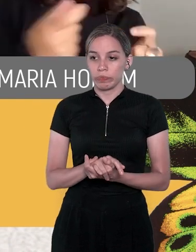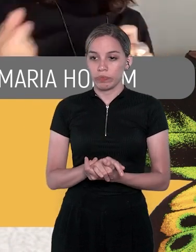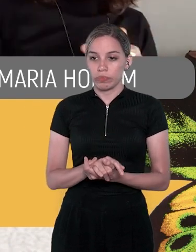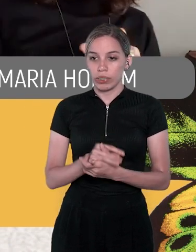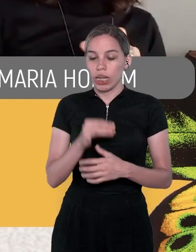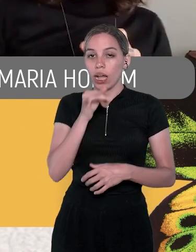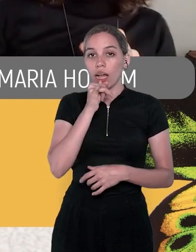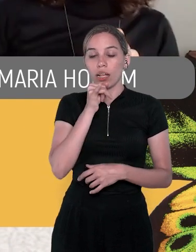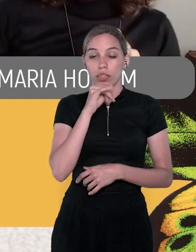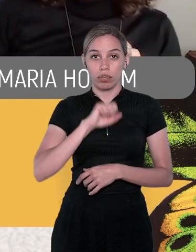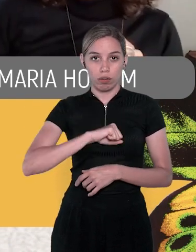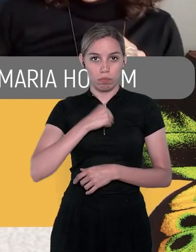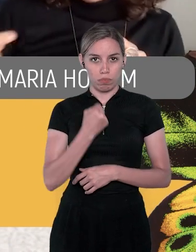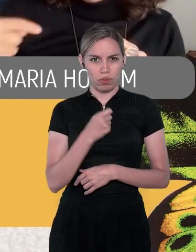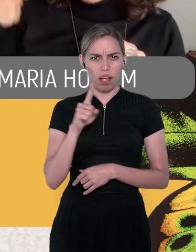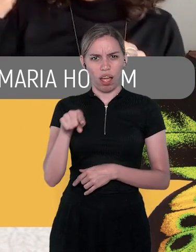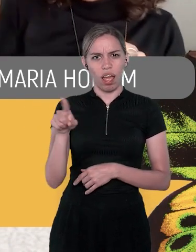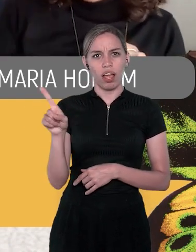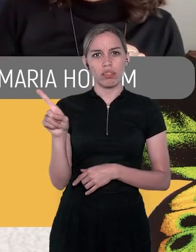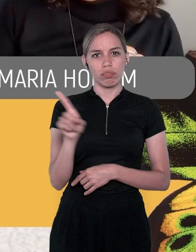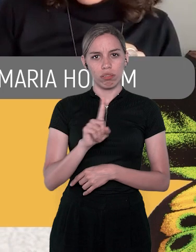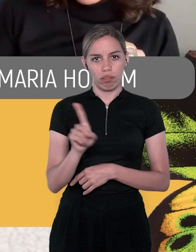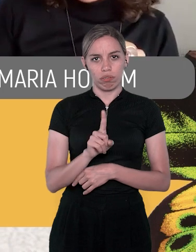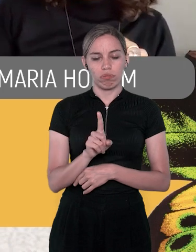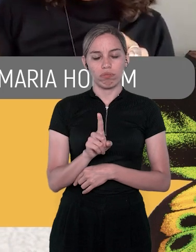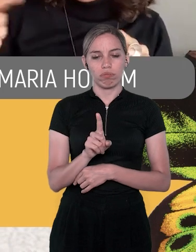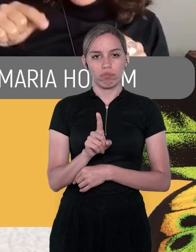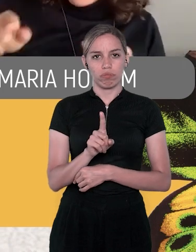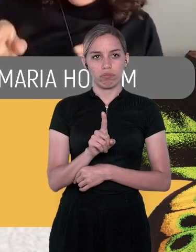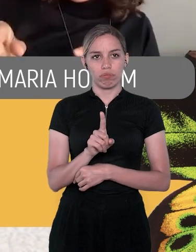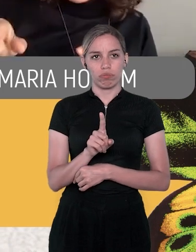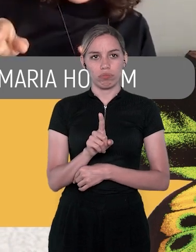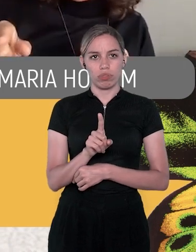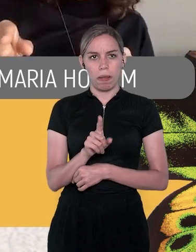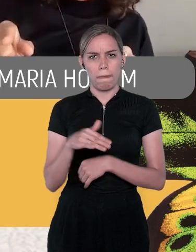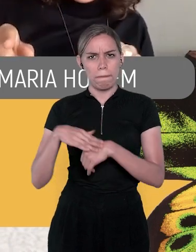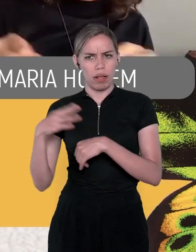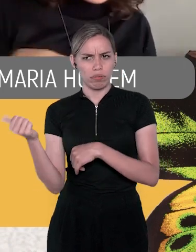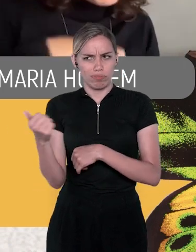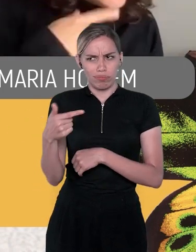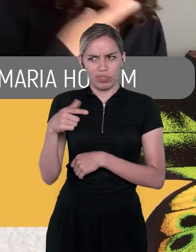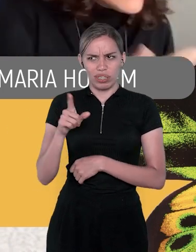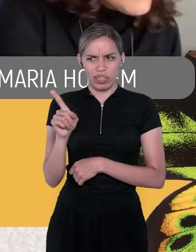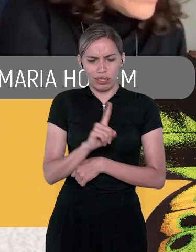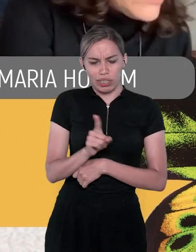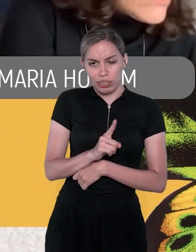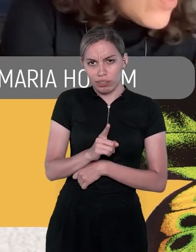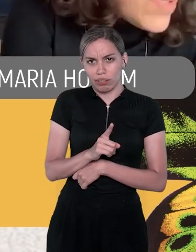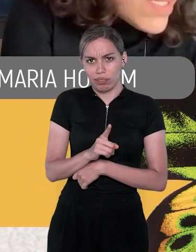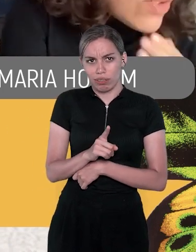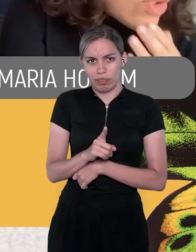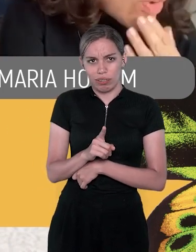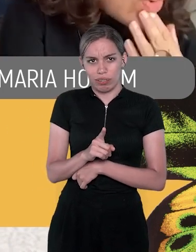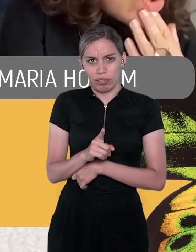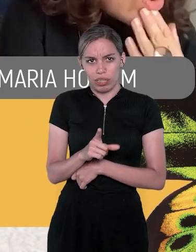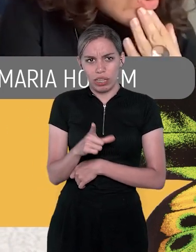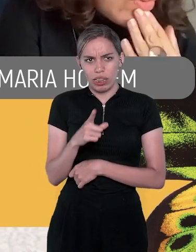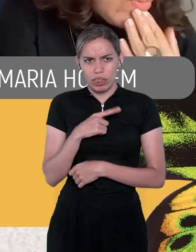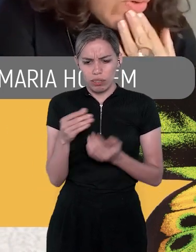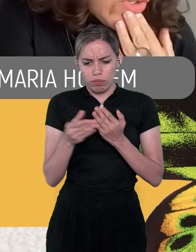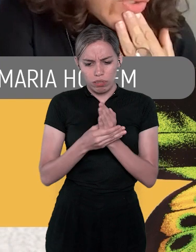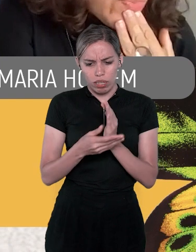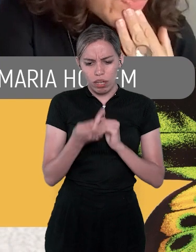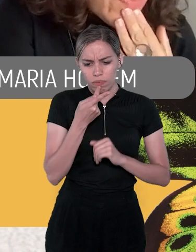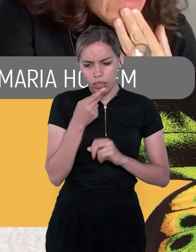o ódio, ele é mais que negação, também tem uma discussão sobre isso, tem muitas partes sobre esse discurso